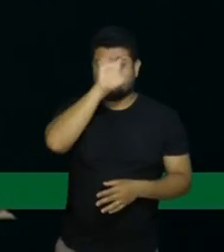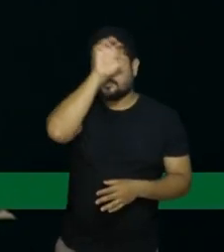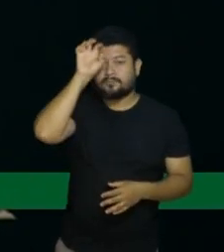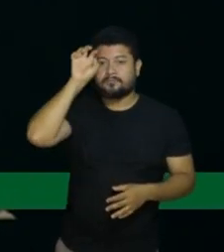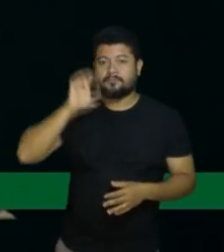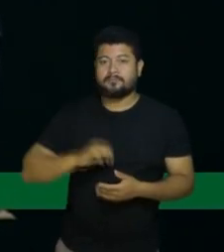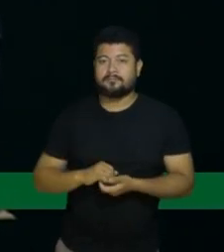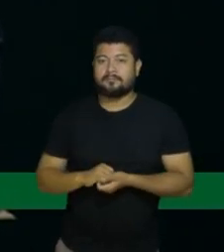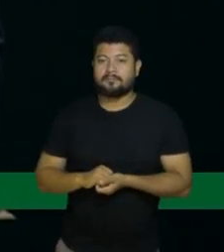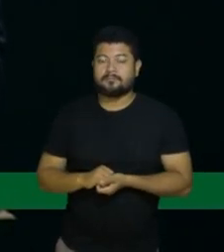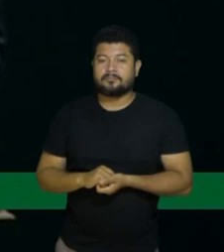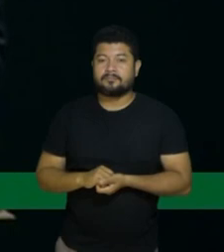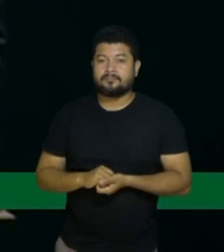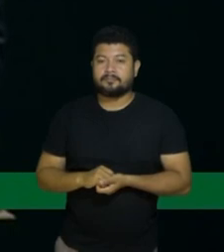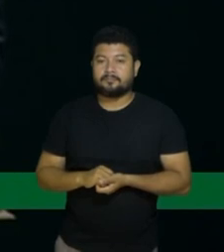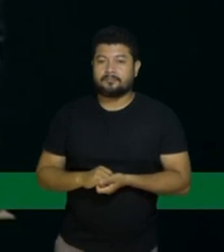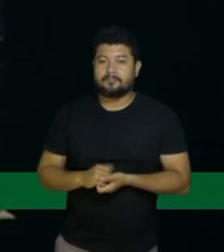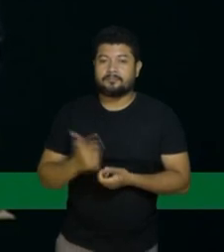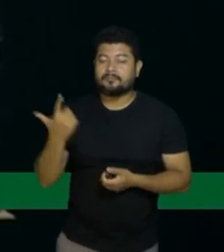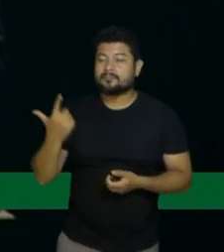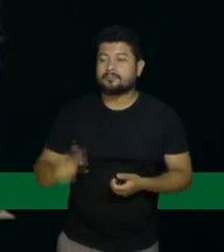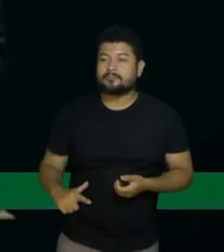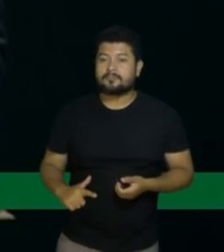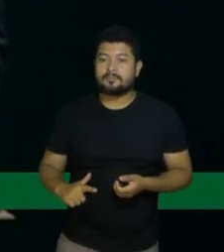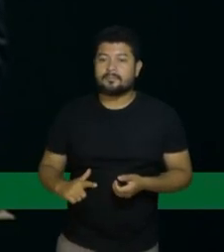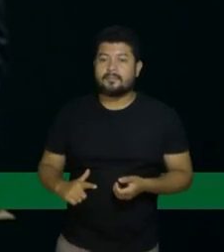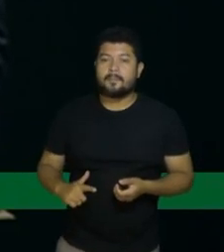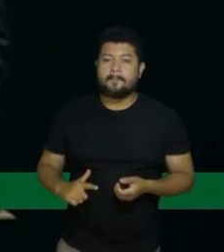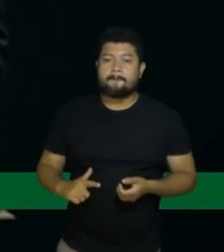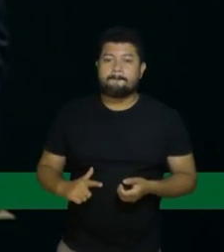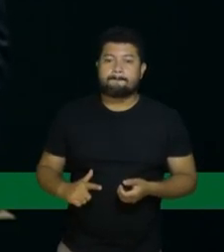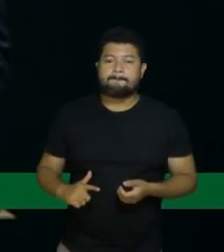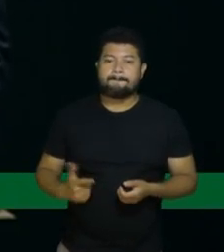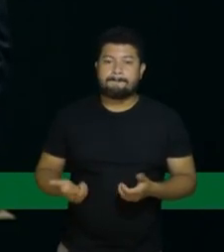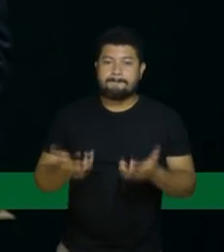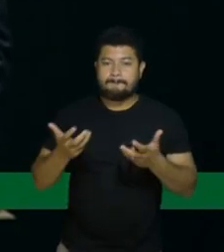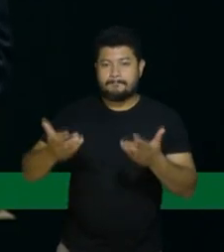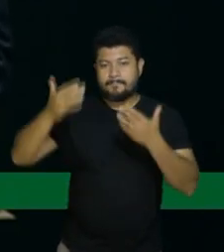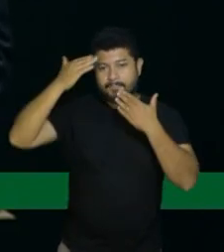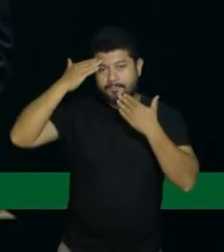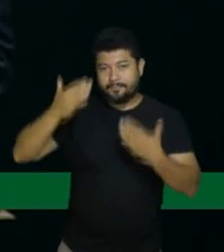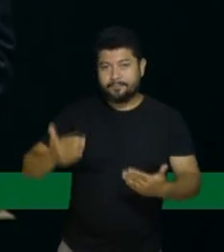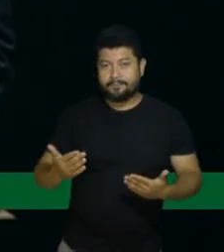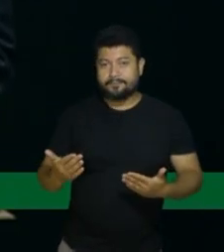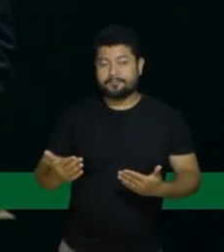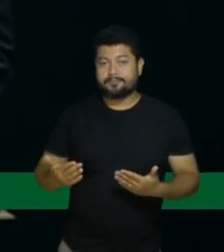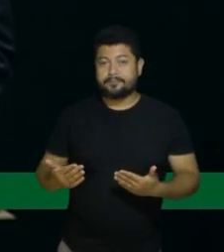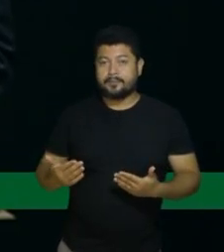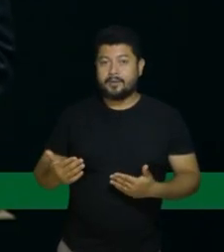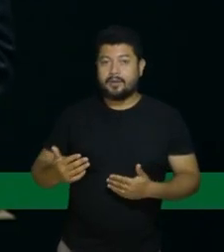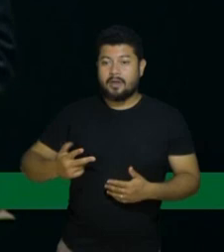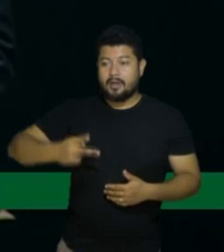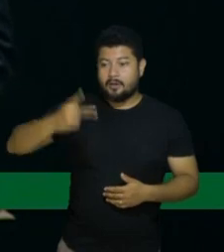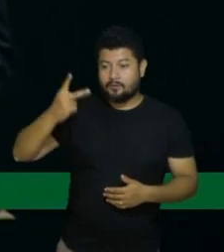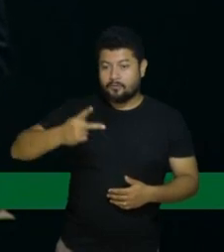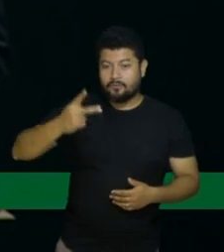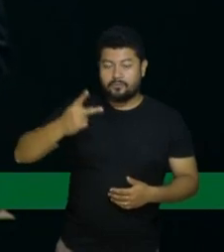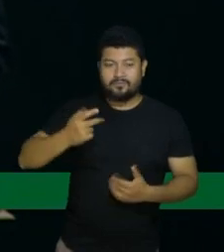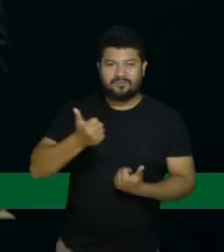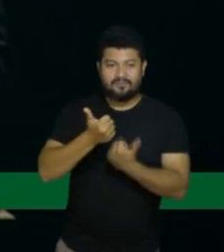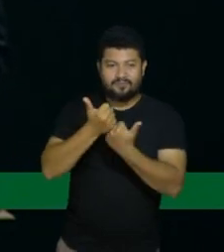também eh de antemão quero agradecer muito a nossa vice-prefeita Maria